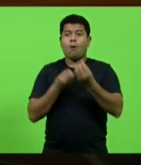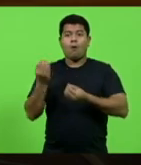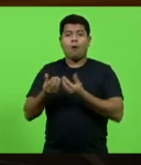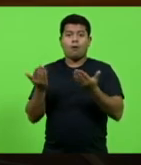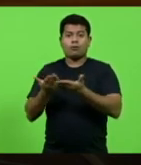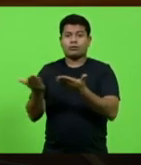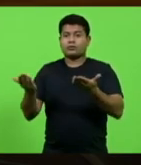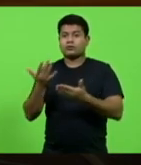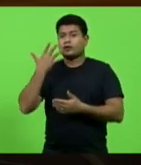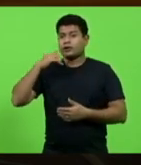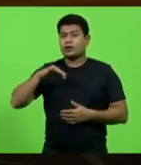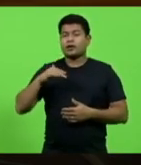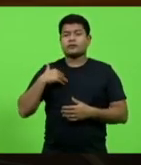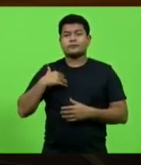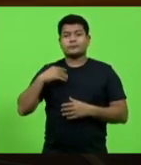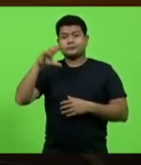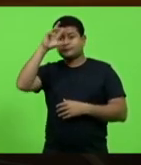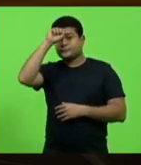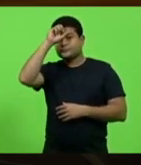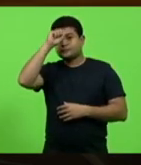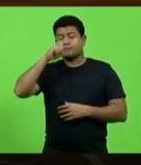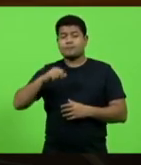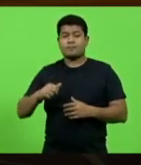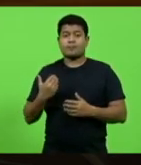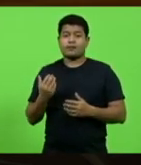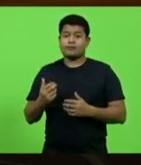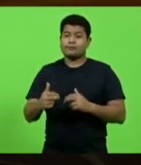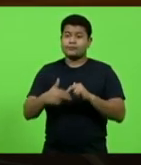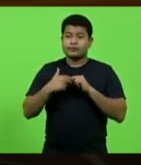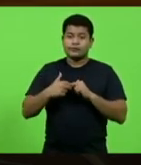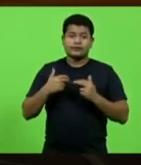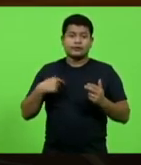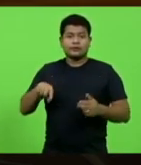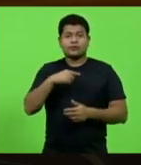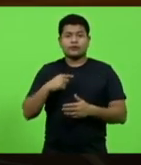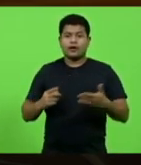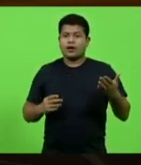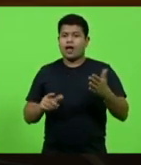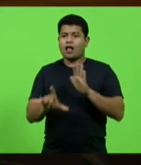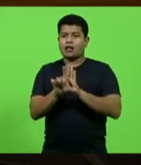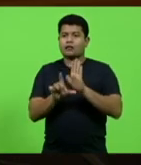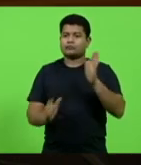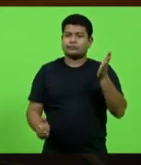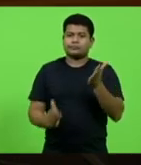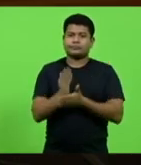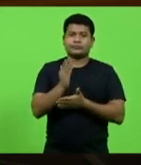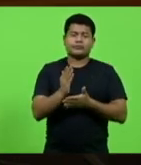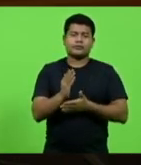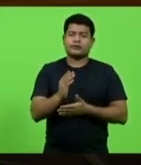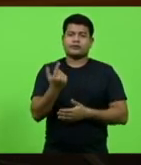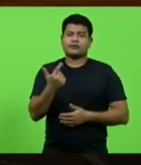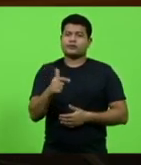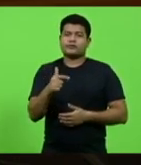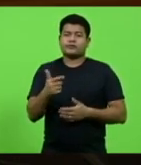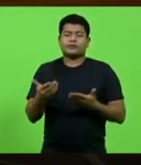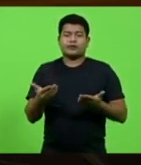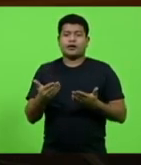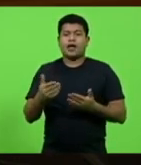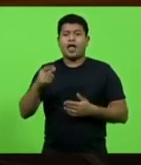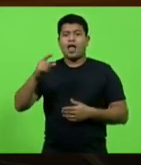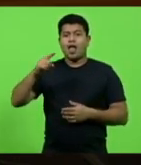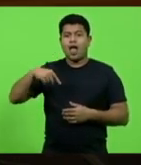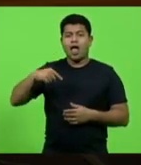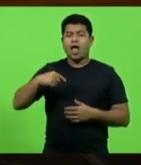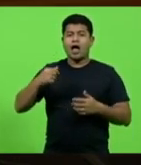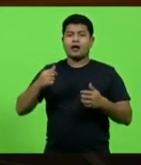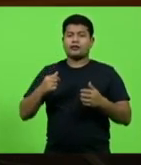estão aprendendo. Portanto, não aprovar a lei é não lidar com a realidade. Um minuto. É ficar com o pior dos cenários.